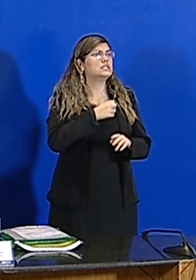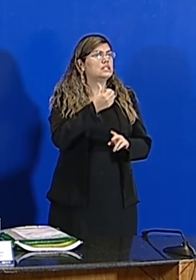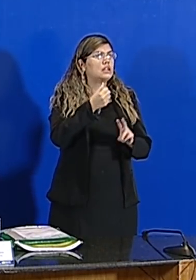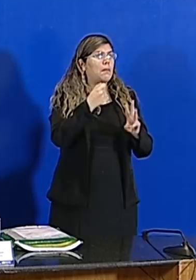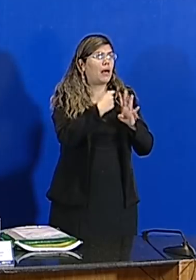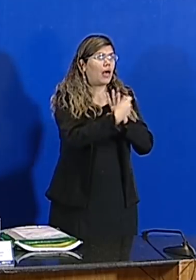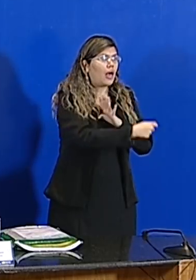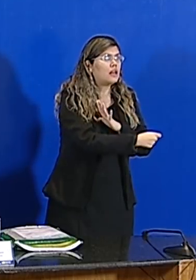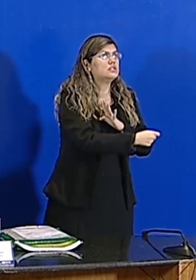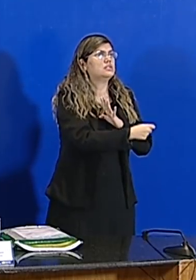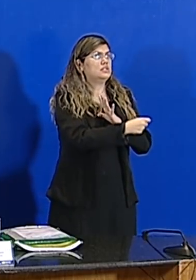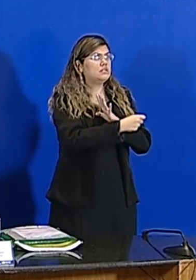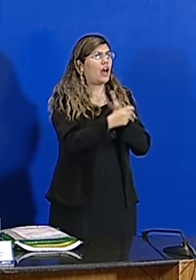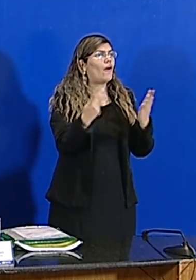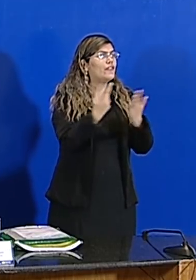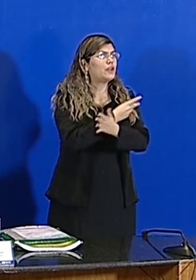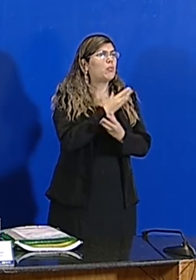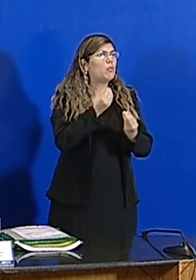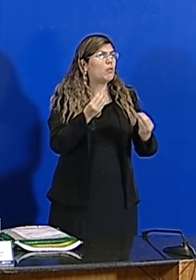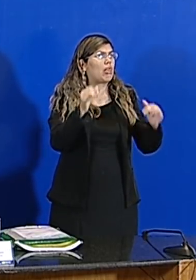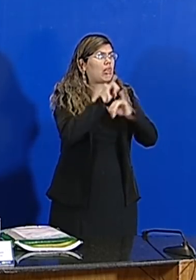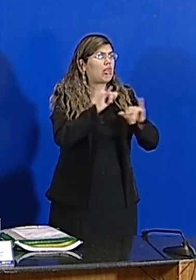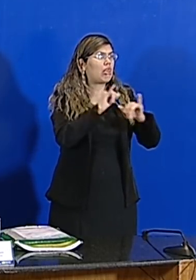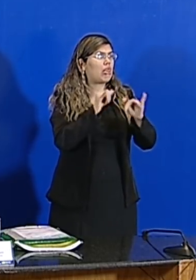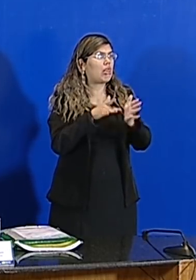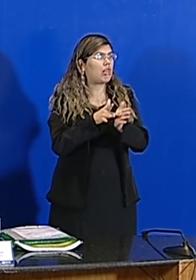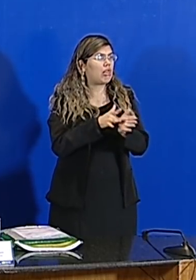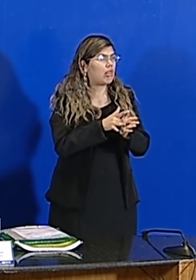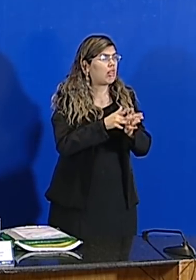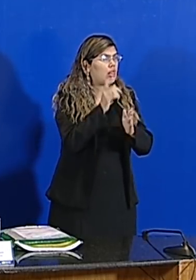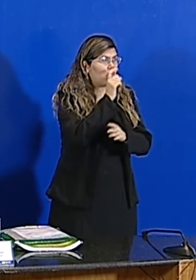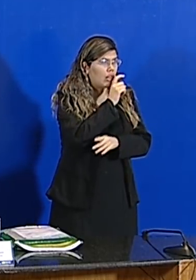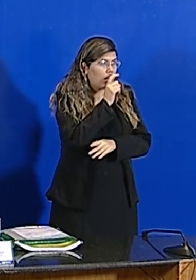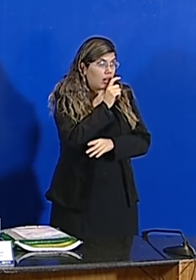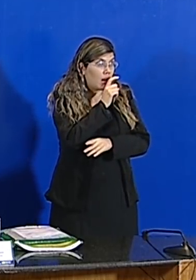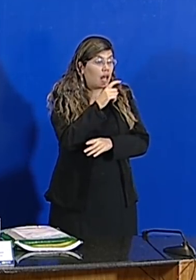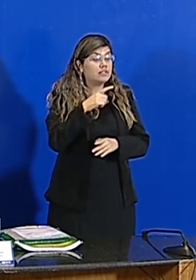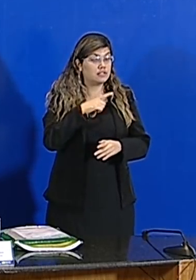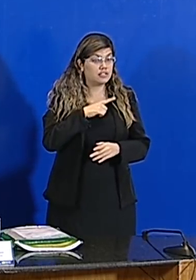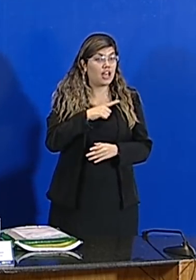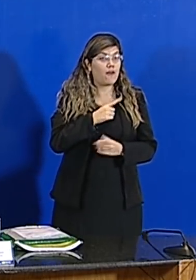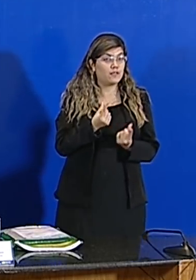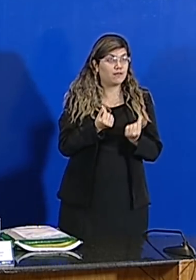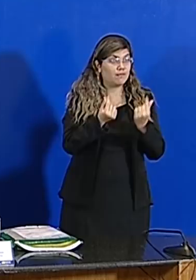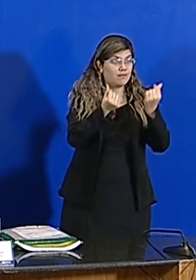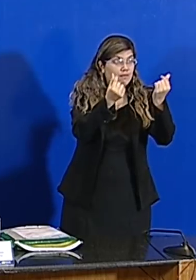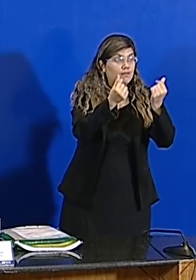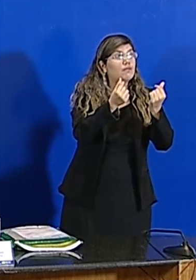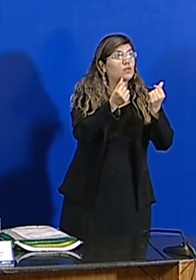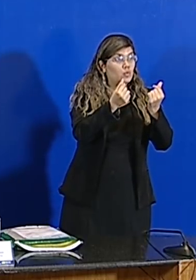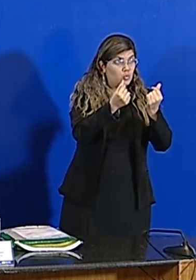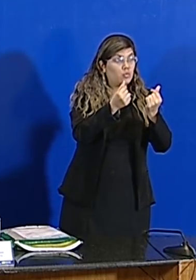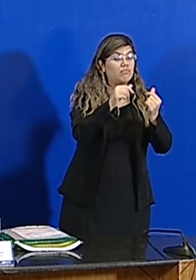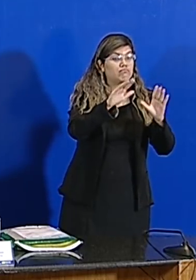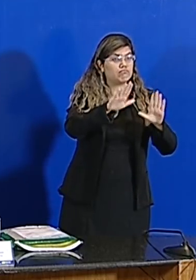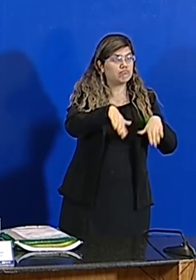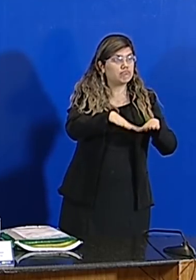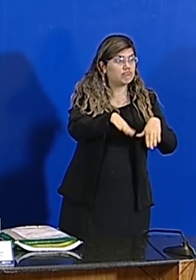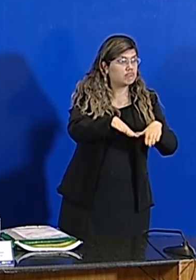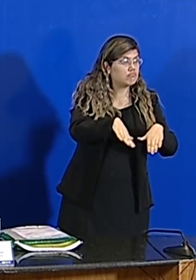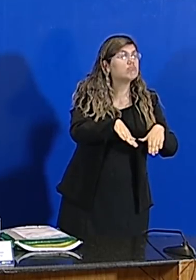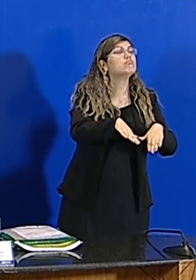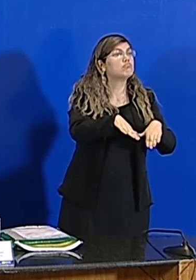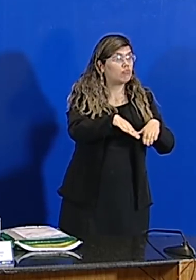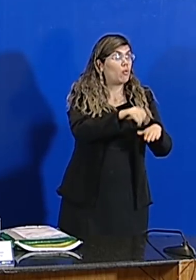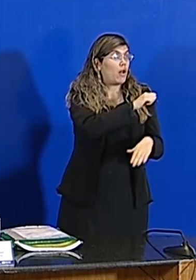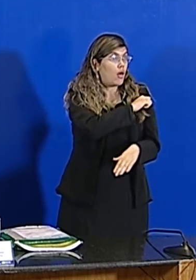da chuva de fake news. Foi o mais baixo em termos de custo mais baixo por aluno. Isso